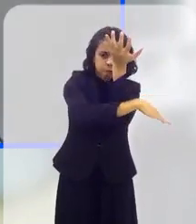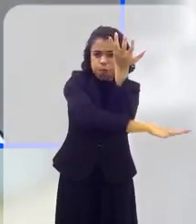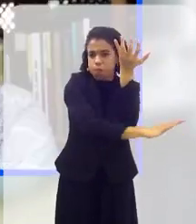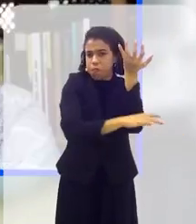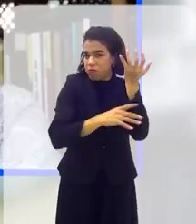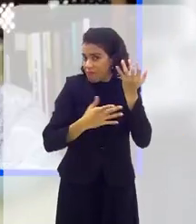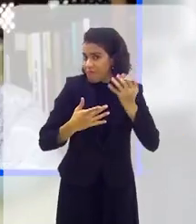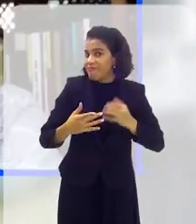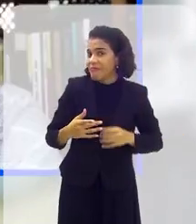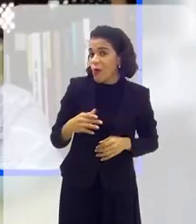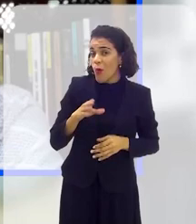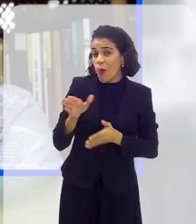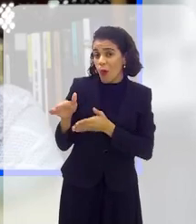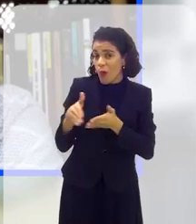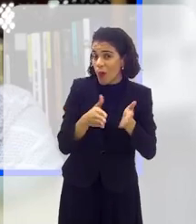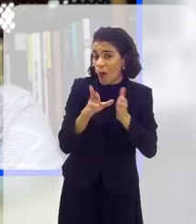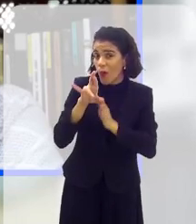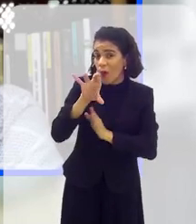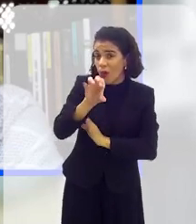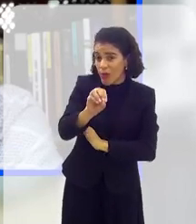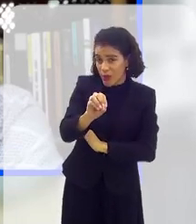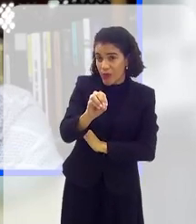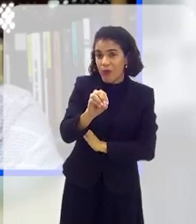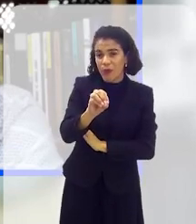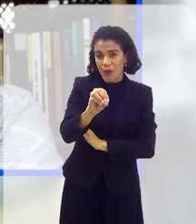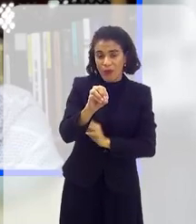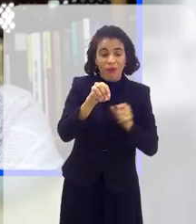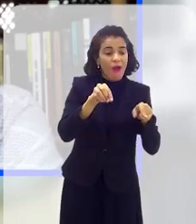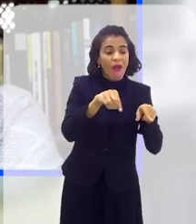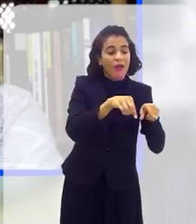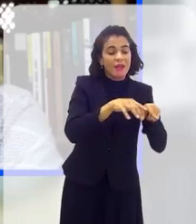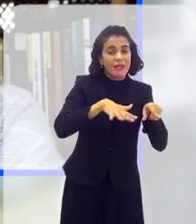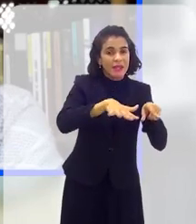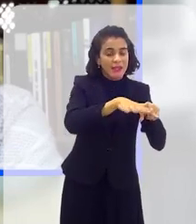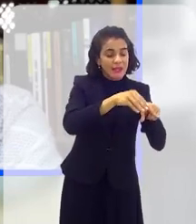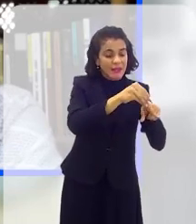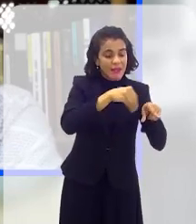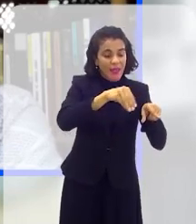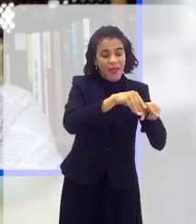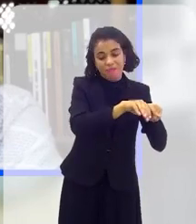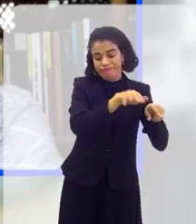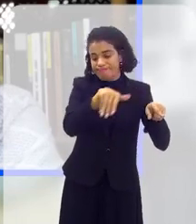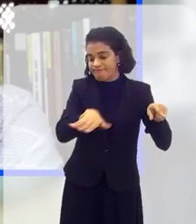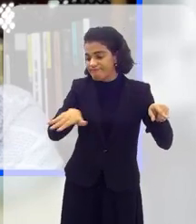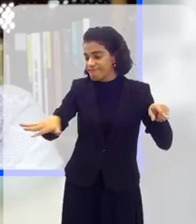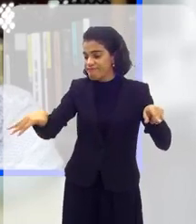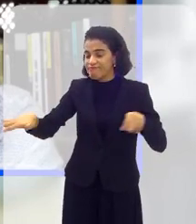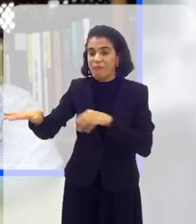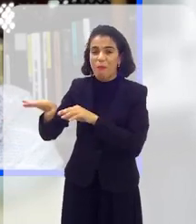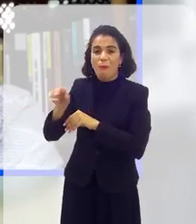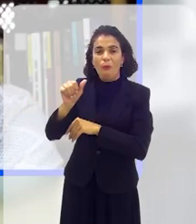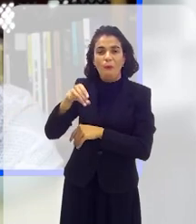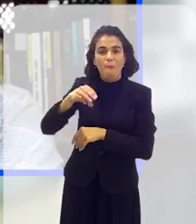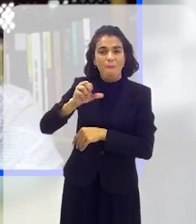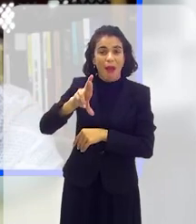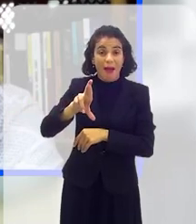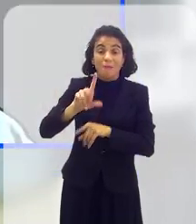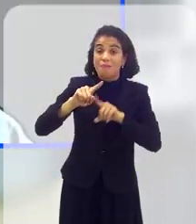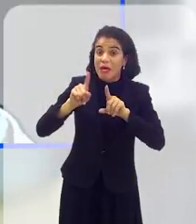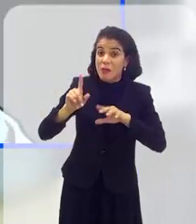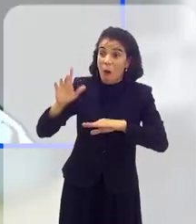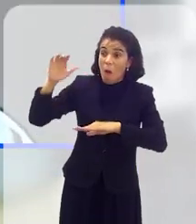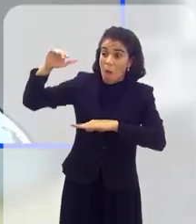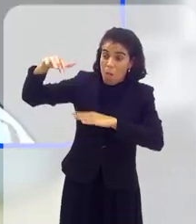dizer, o rio corre do mar, da terra para o mar, mas na maré enchente, o